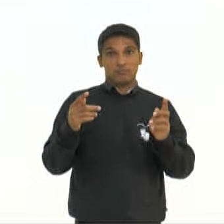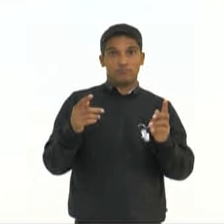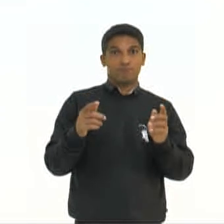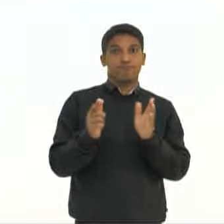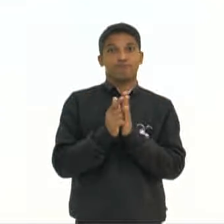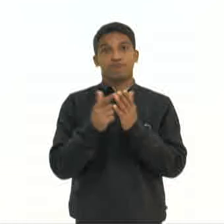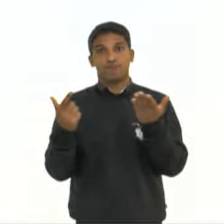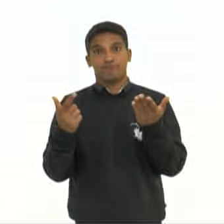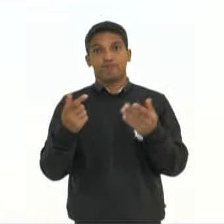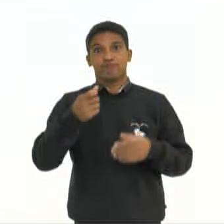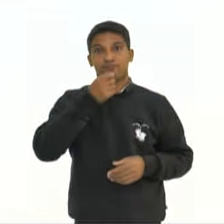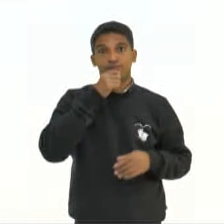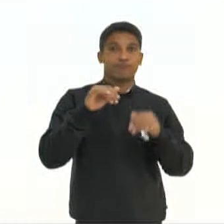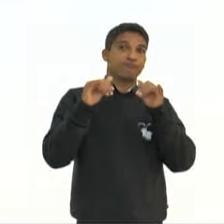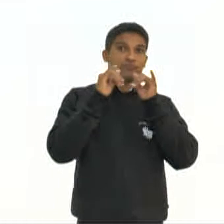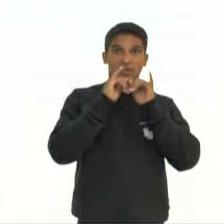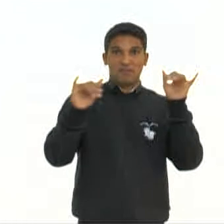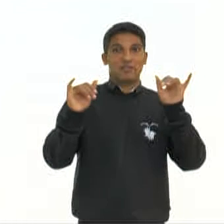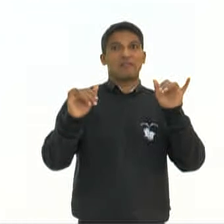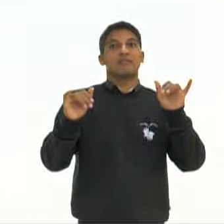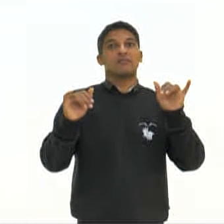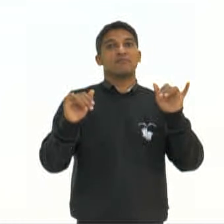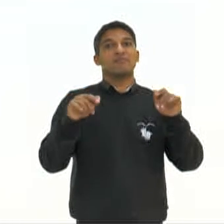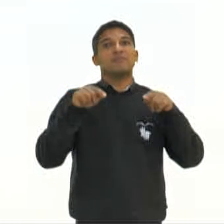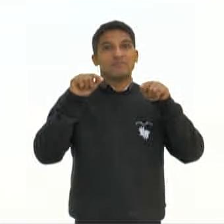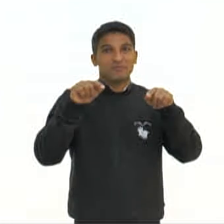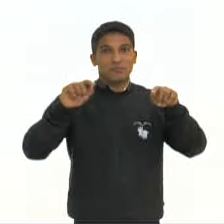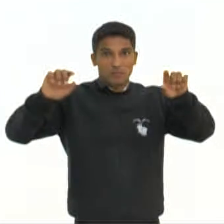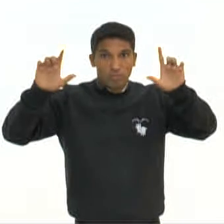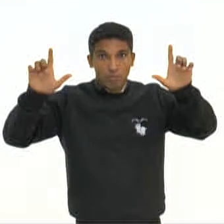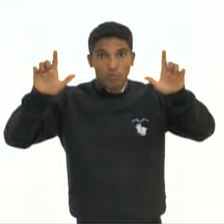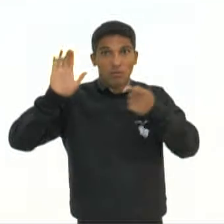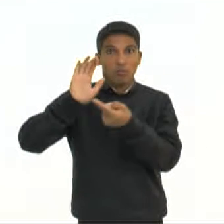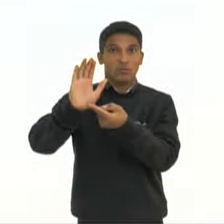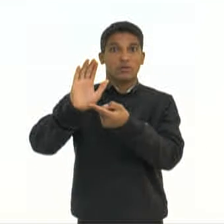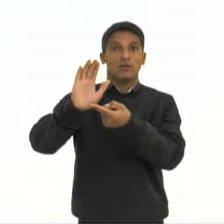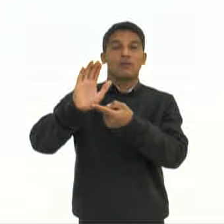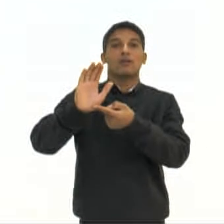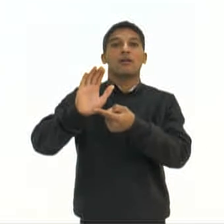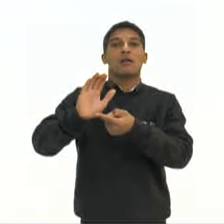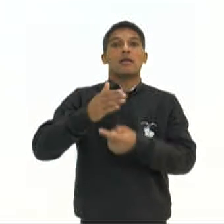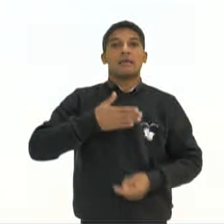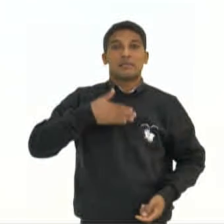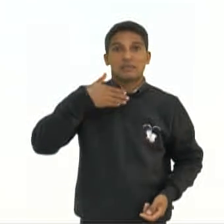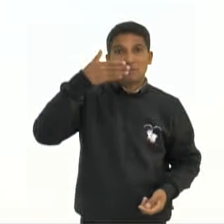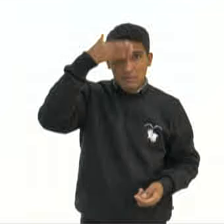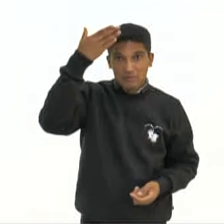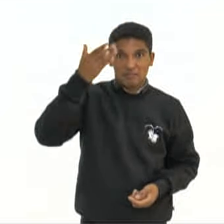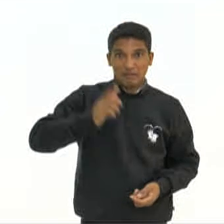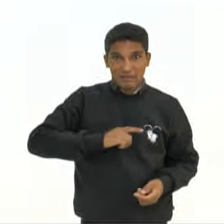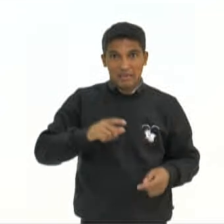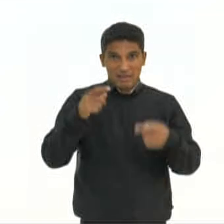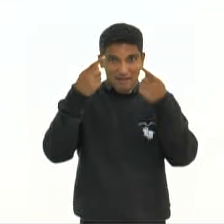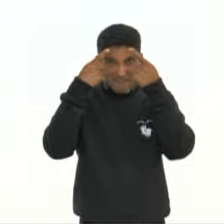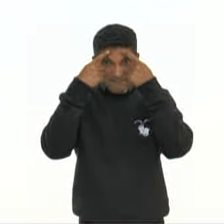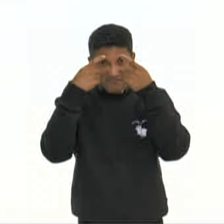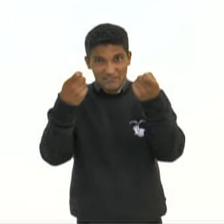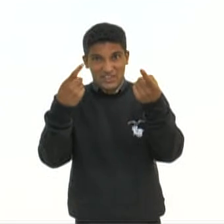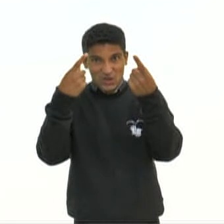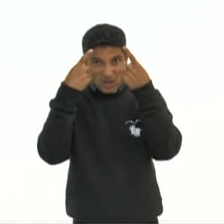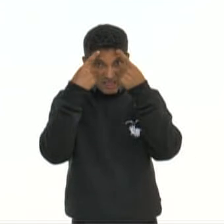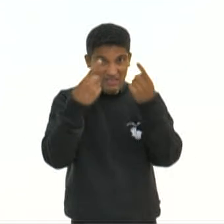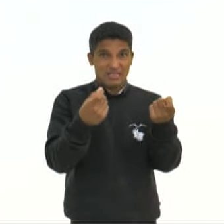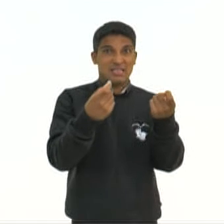situações relacionadas à violência e à intolerância religiosa. Sobre o islamismo, é correto